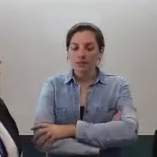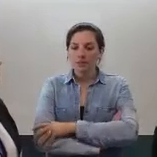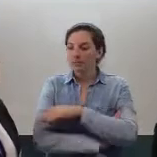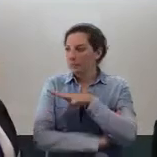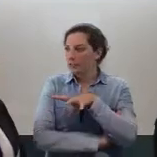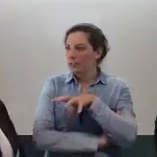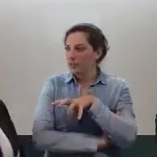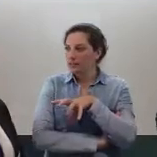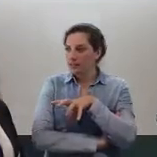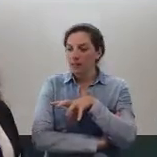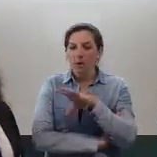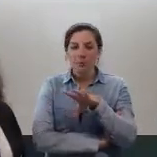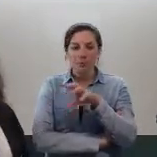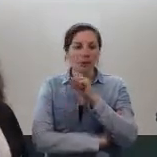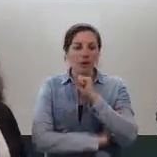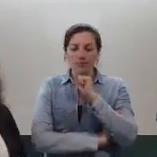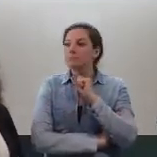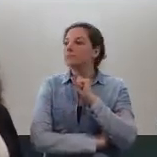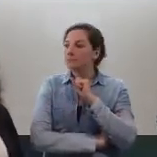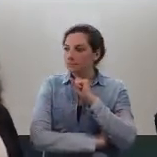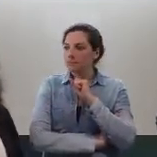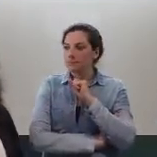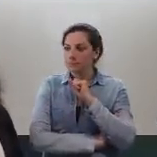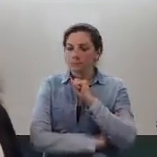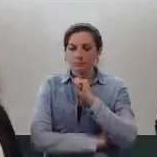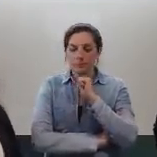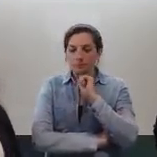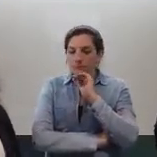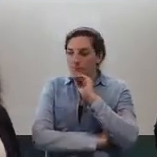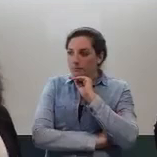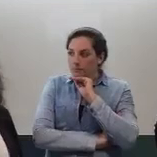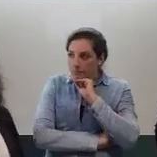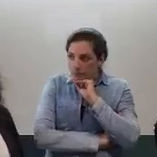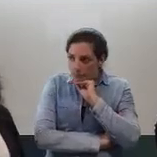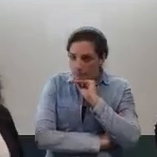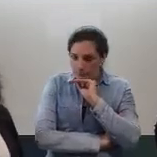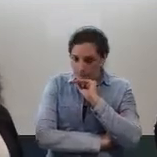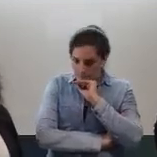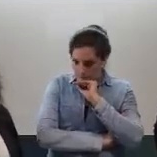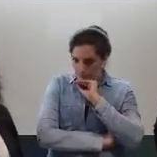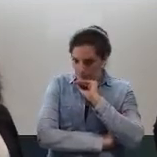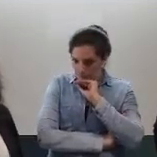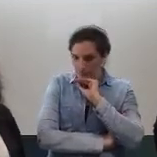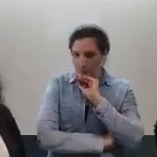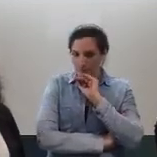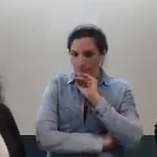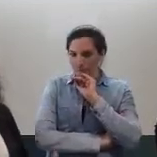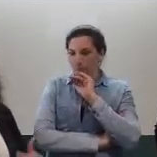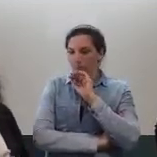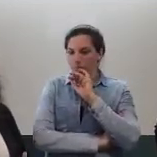acho que essas são as mais gerais. As mais gerais. Tem a de citação, tá, gente? Também, que é muito importante vocês saberem citar no trabalho de